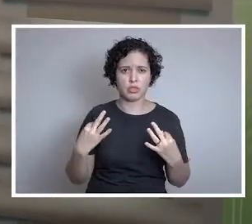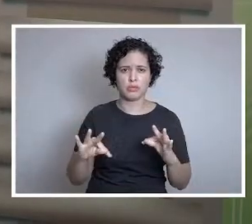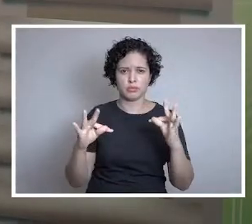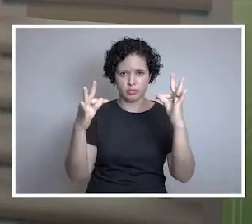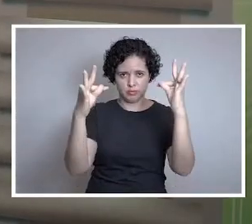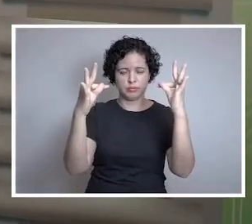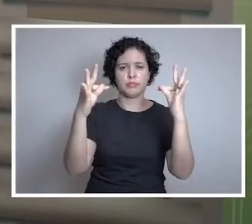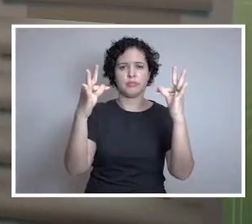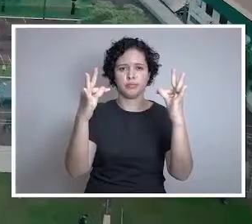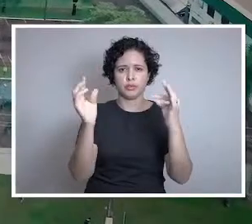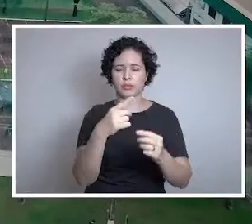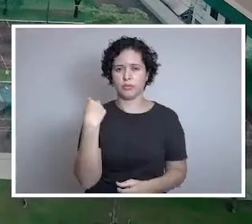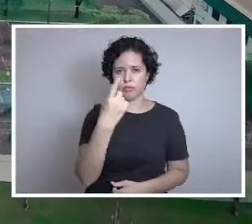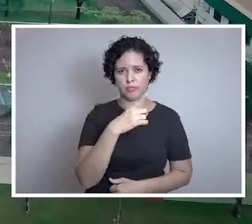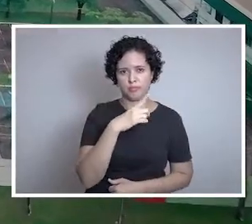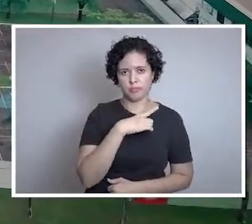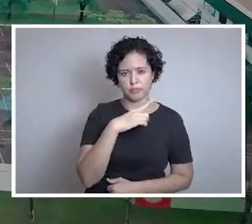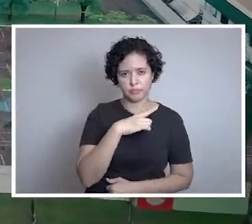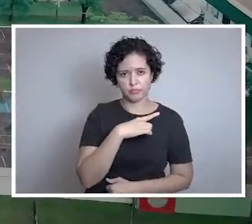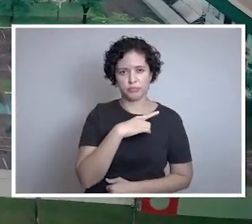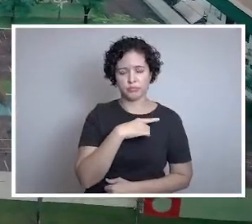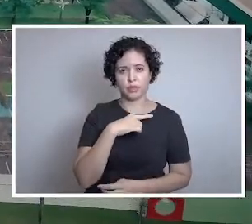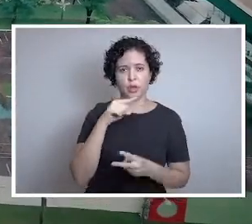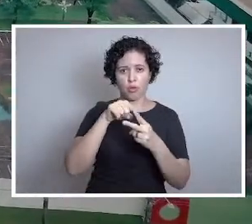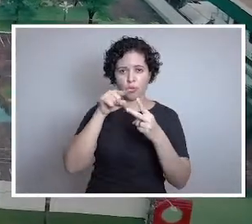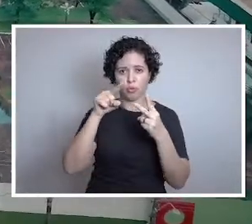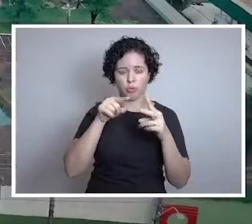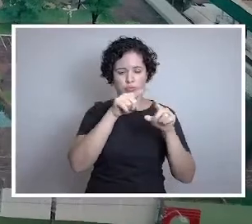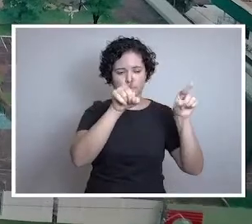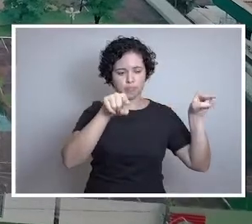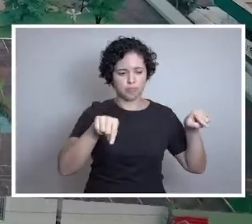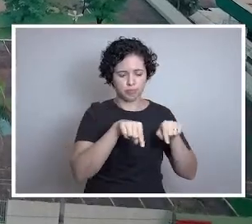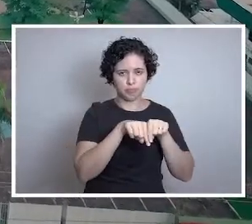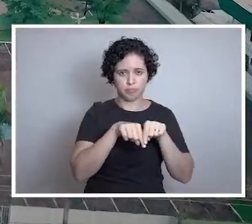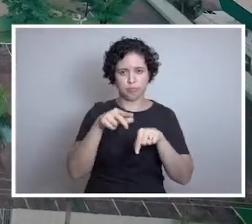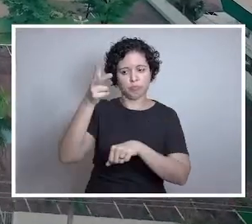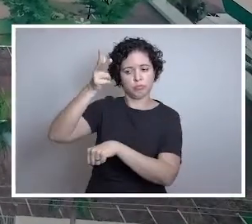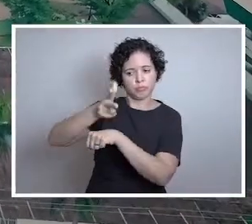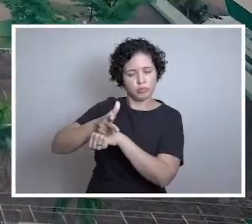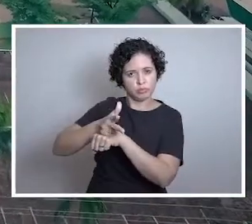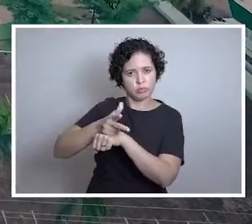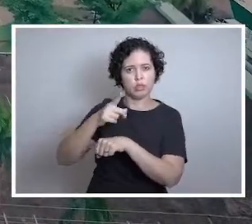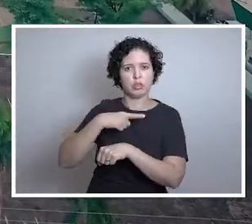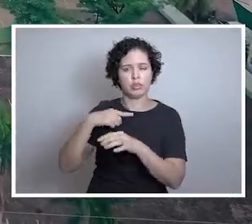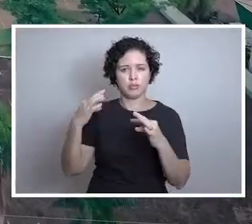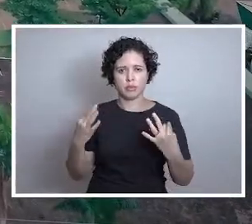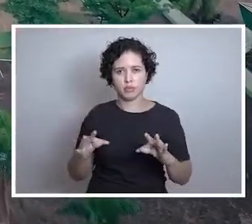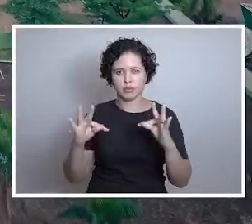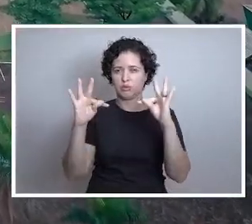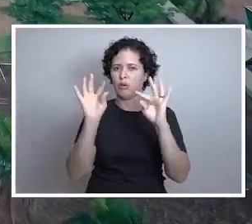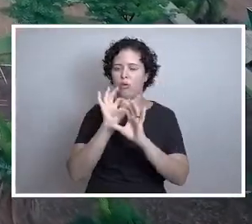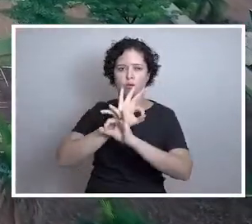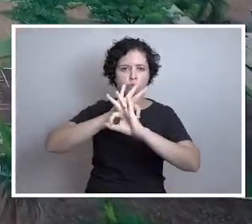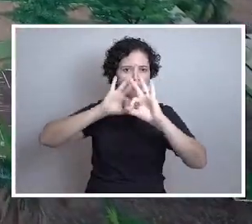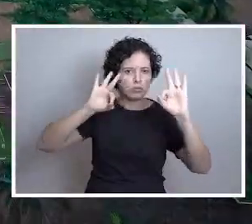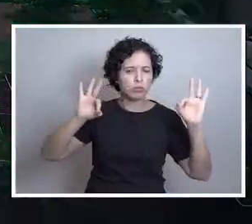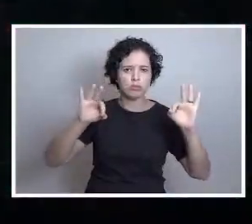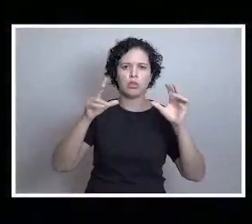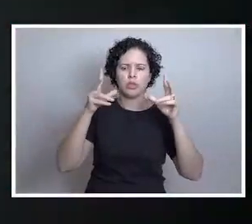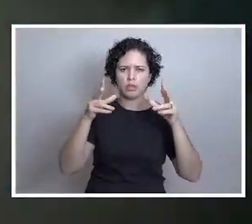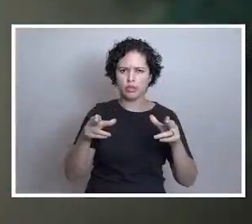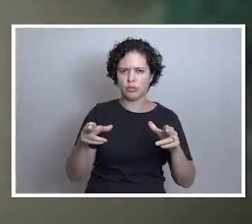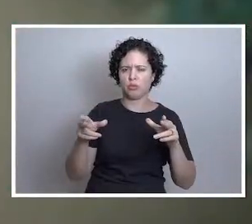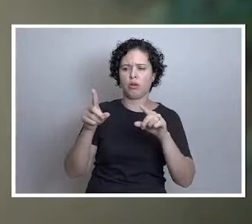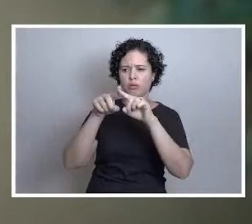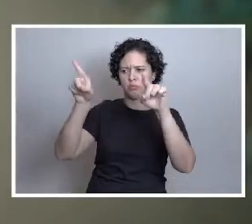essa infraestrutura tecnológica. Nós temos aqui dois estúdios que têm uma tecnologia